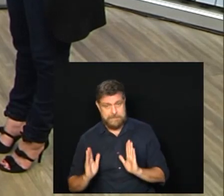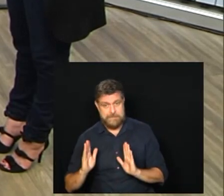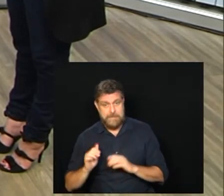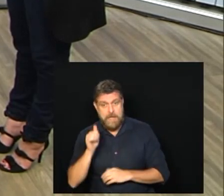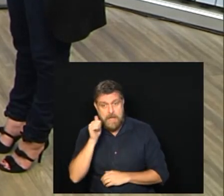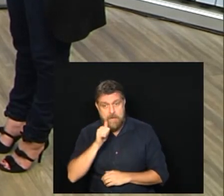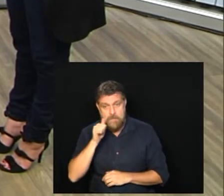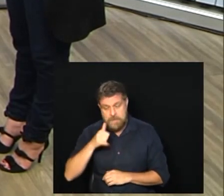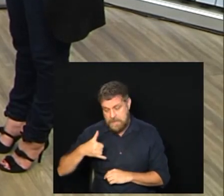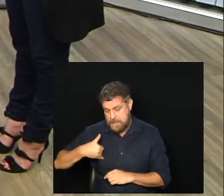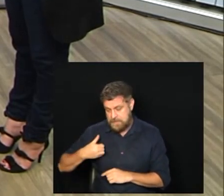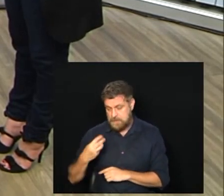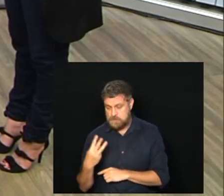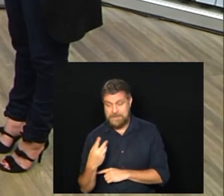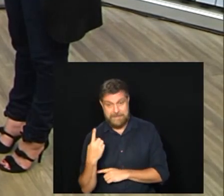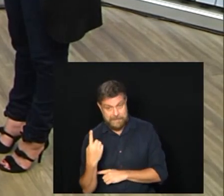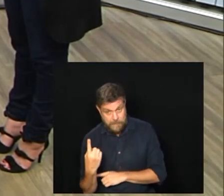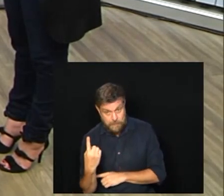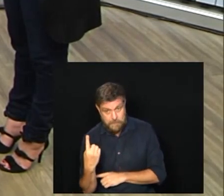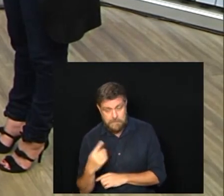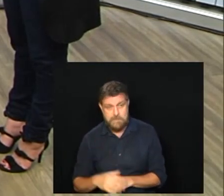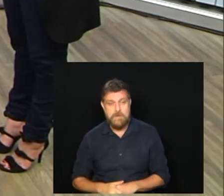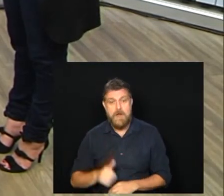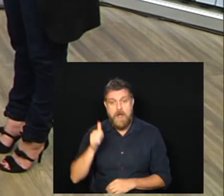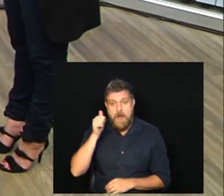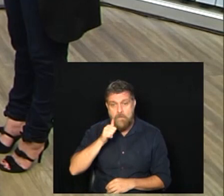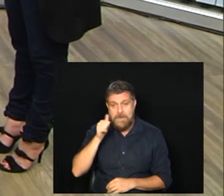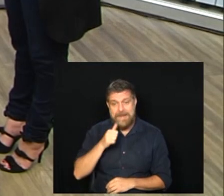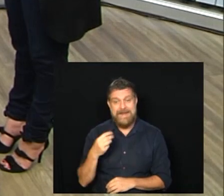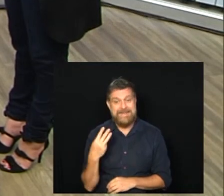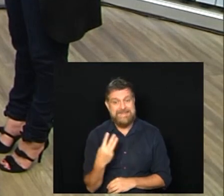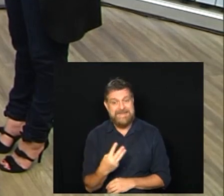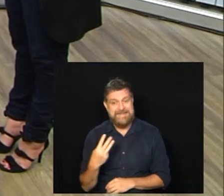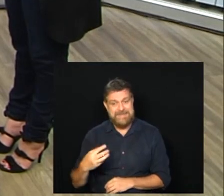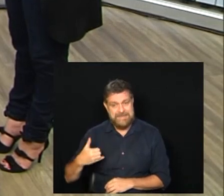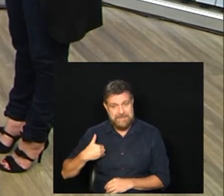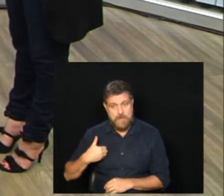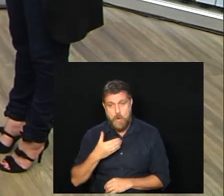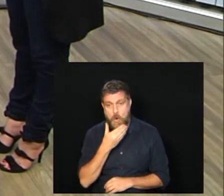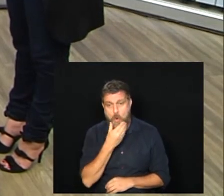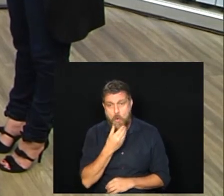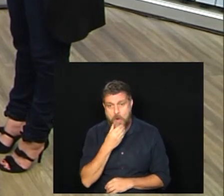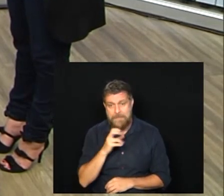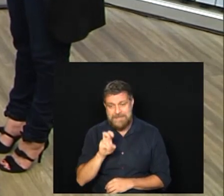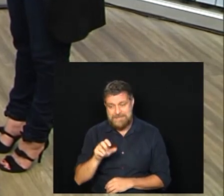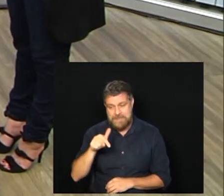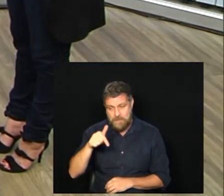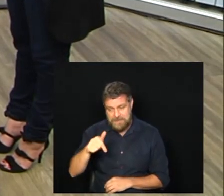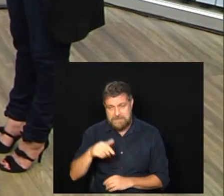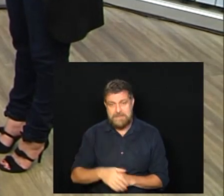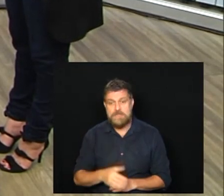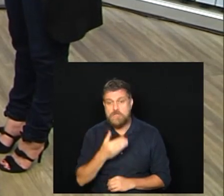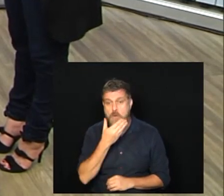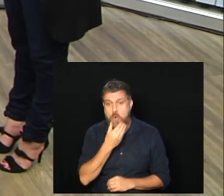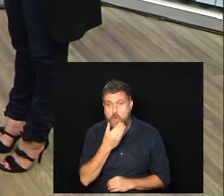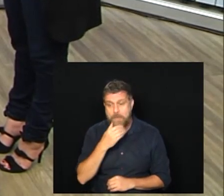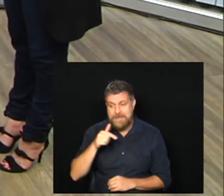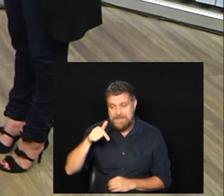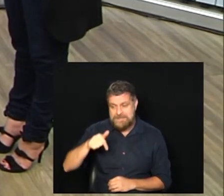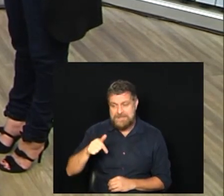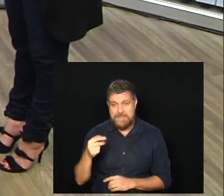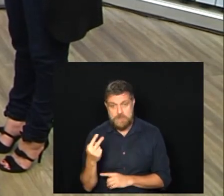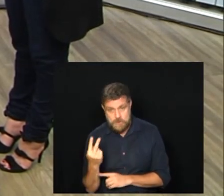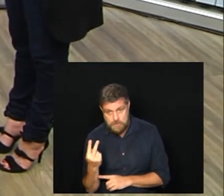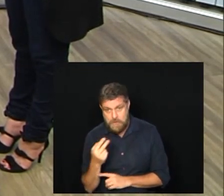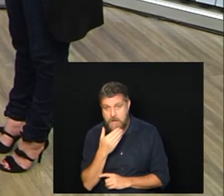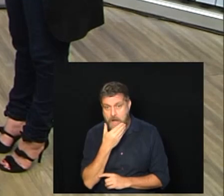apenas 31 anos, uma outra mulher de 33, um homem de 57 anos, um outro homem de 72 e